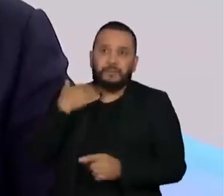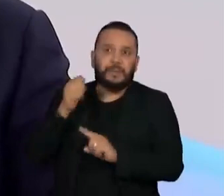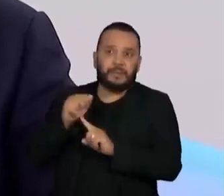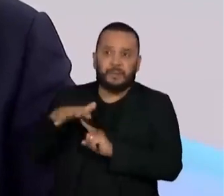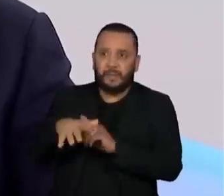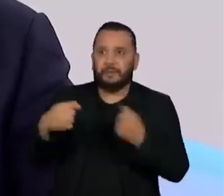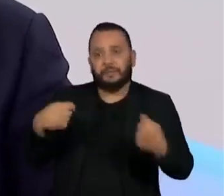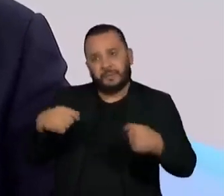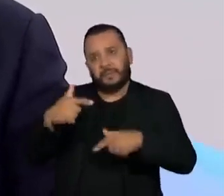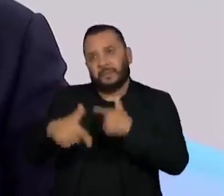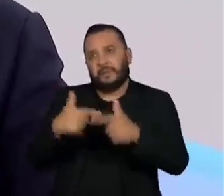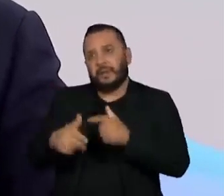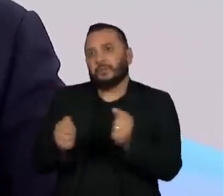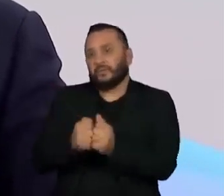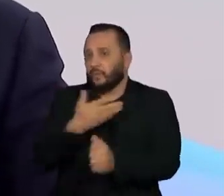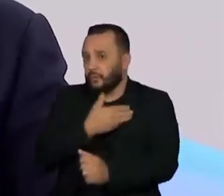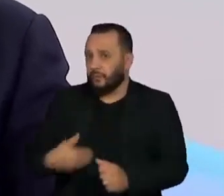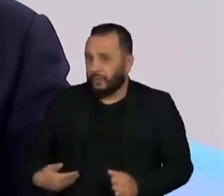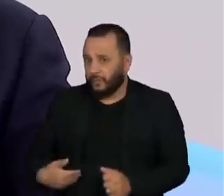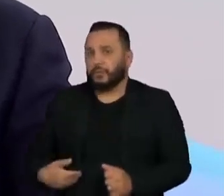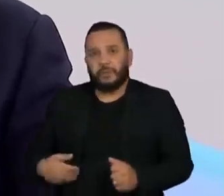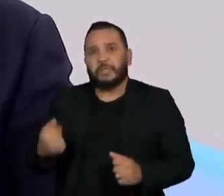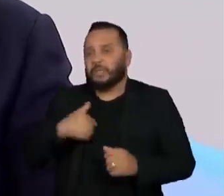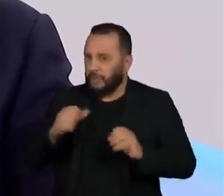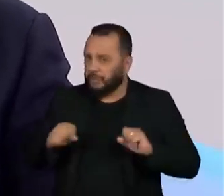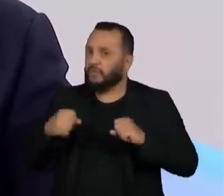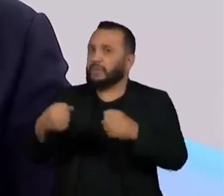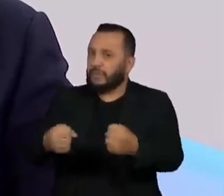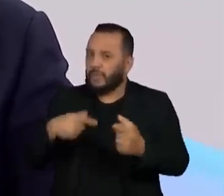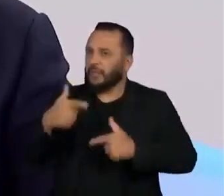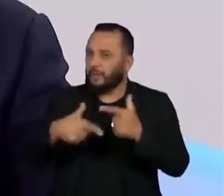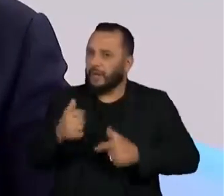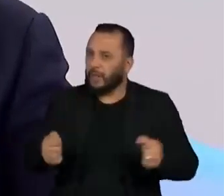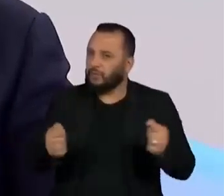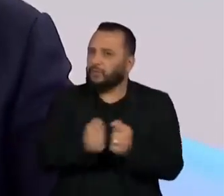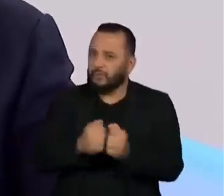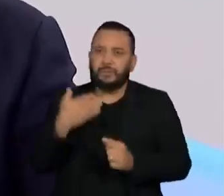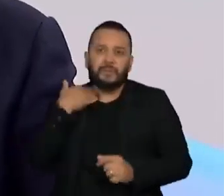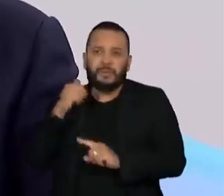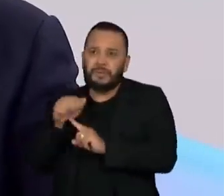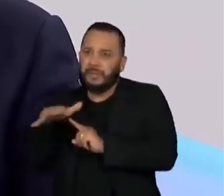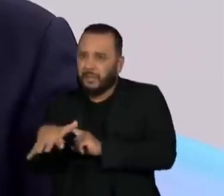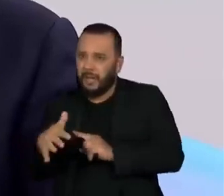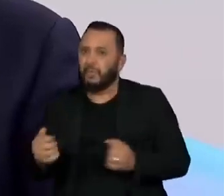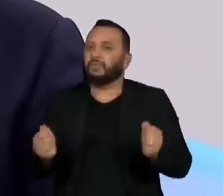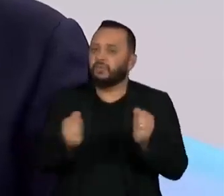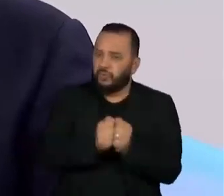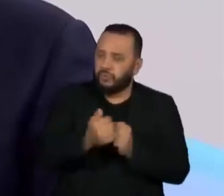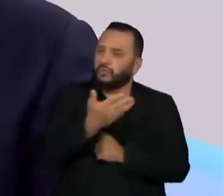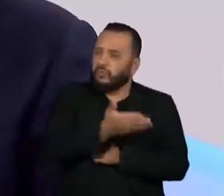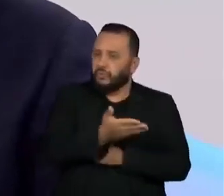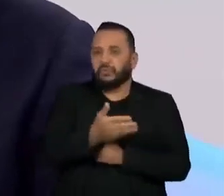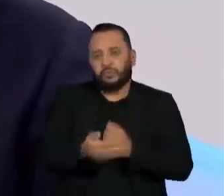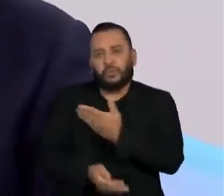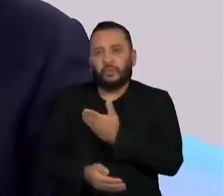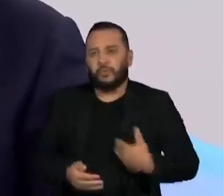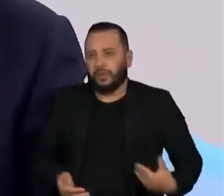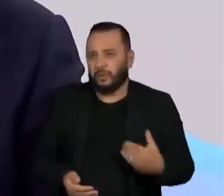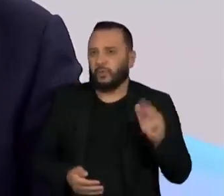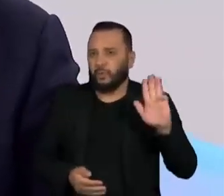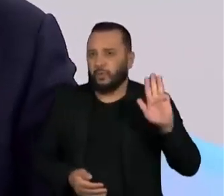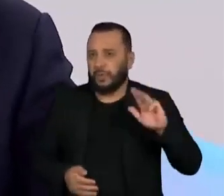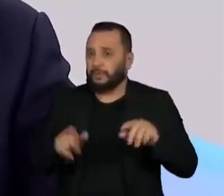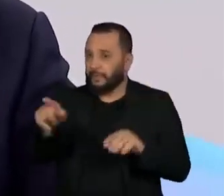central precisa trabalhar junto com o governo que eu vou fazer tudo que tiver ao meu alcance para aproximar O banco central do governo em relação a pergunta que você